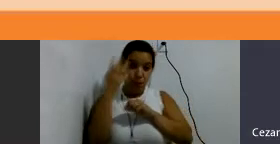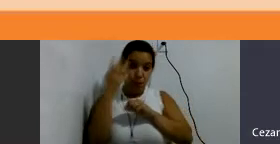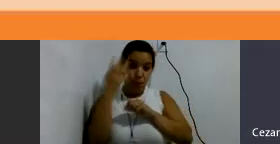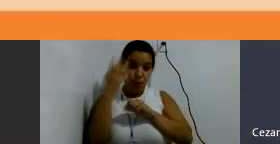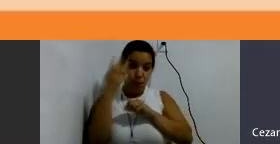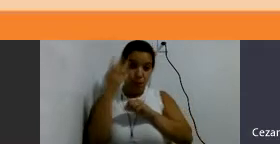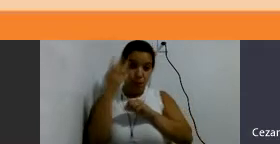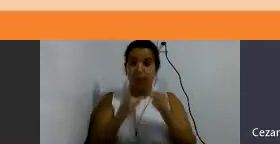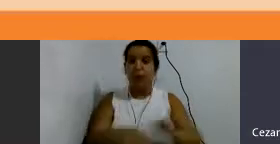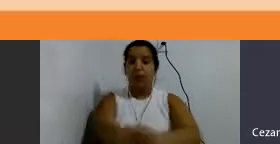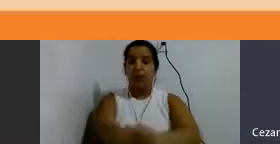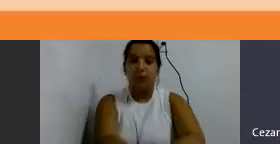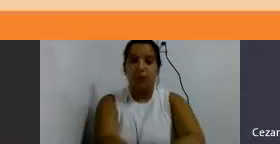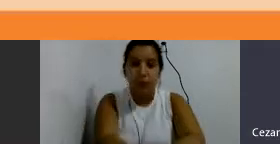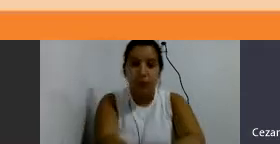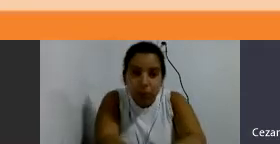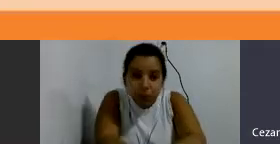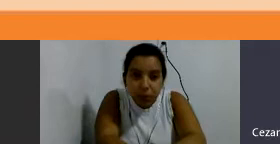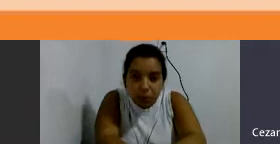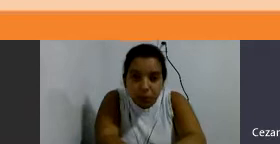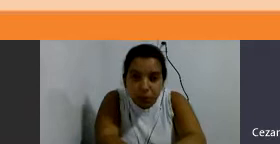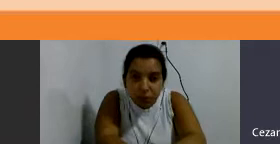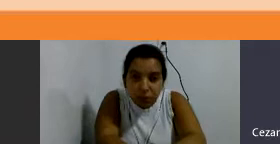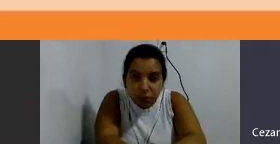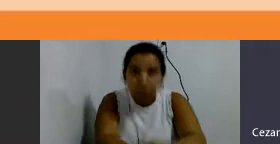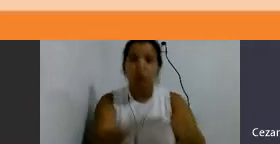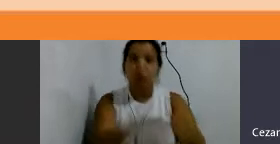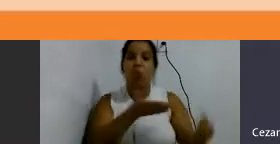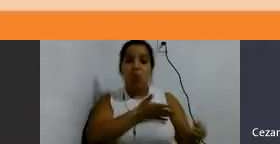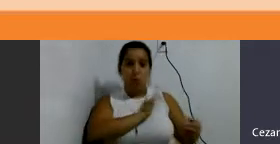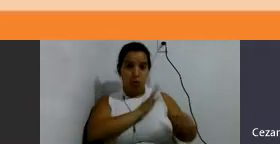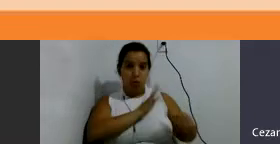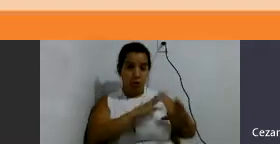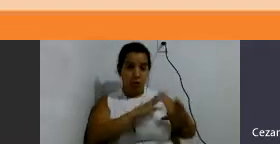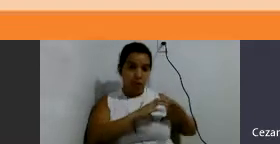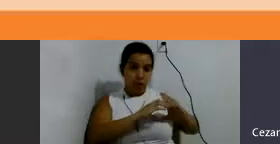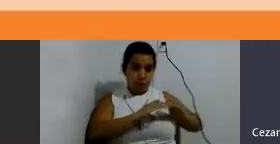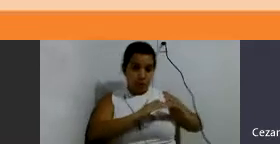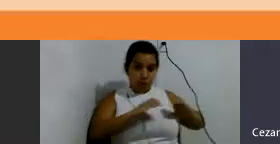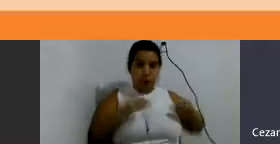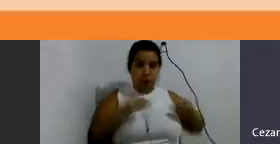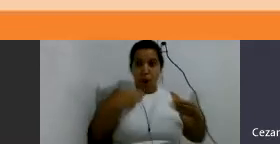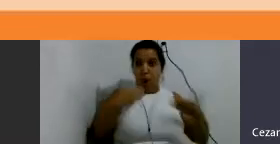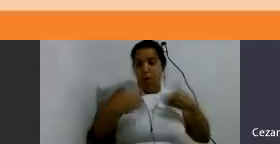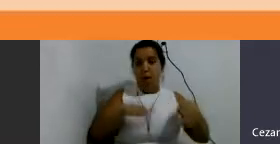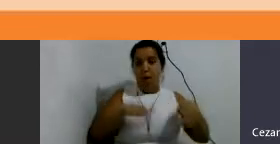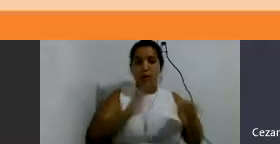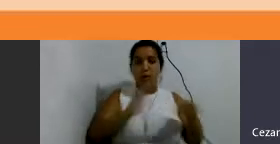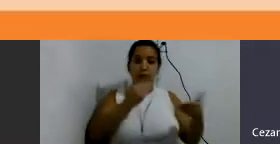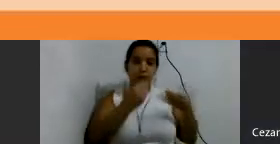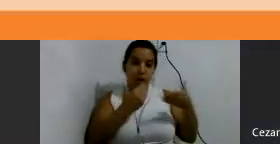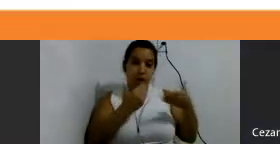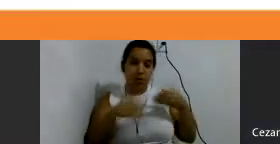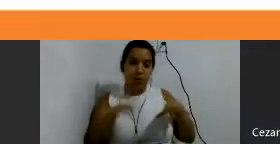do cólon. E aqui a gente tem um megacoração comparado com o coração normal.